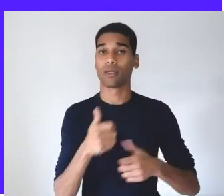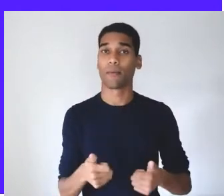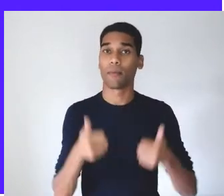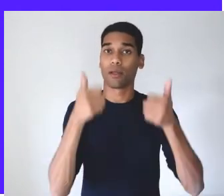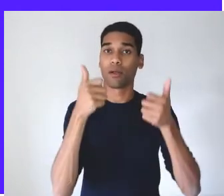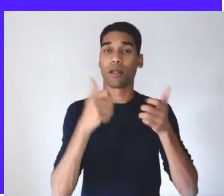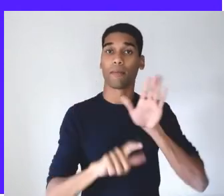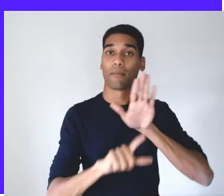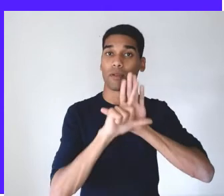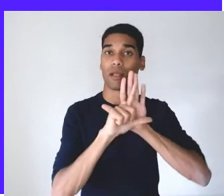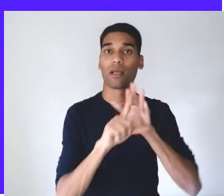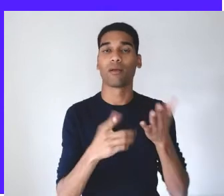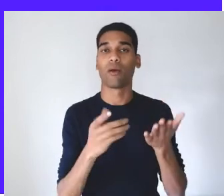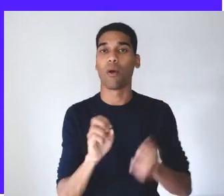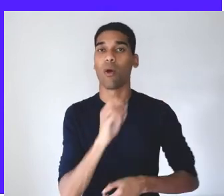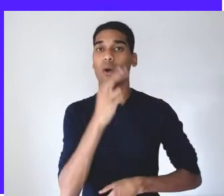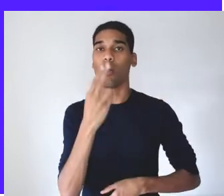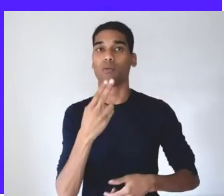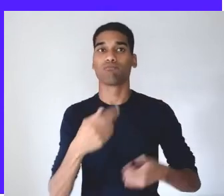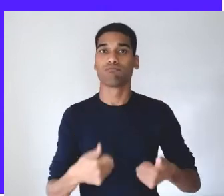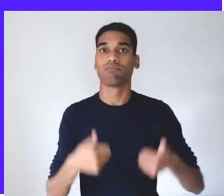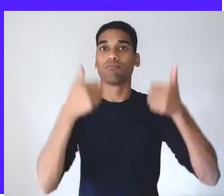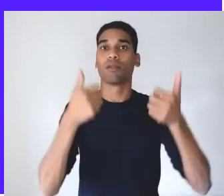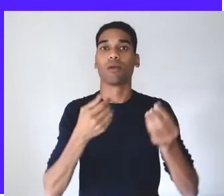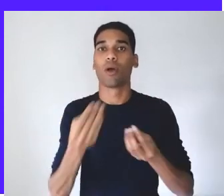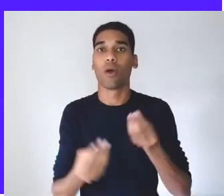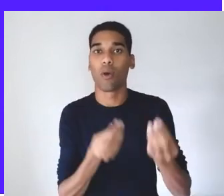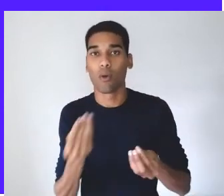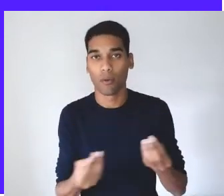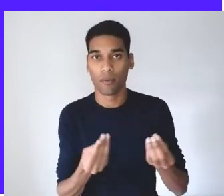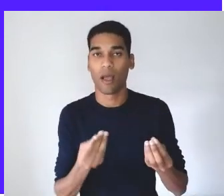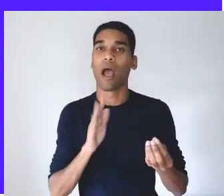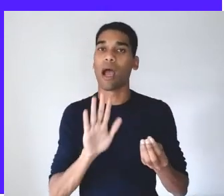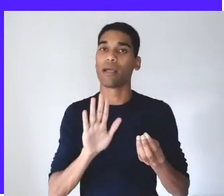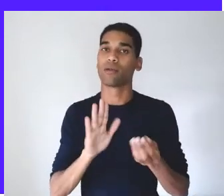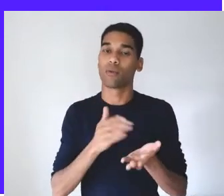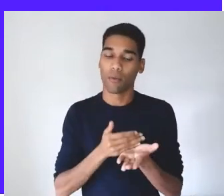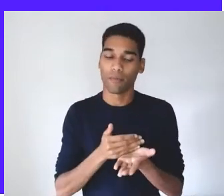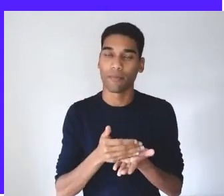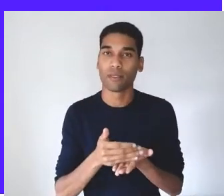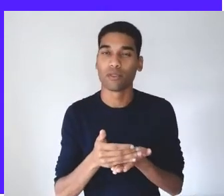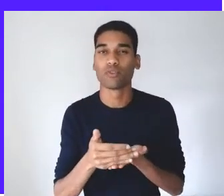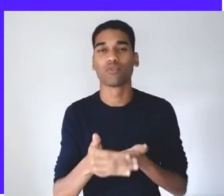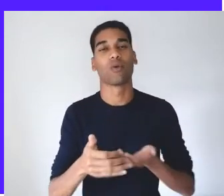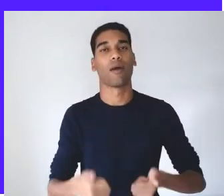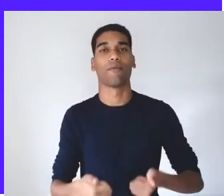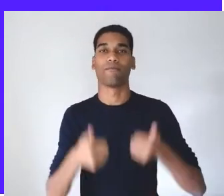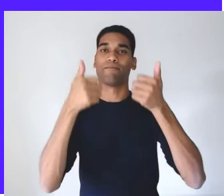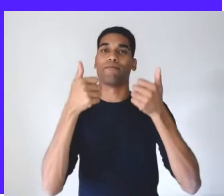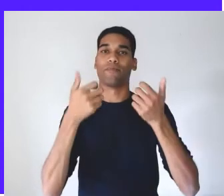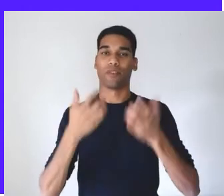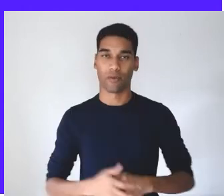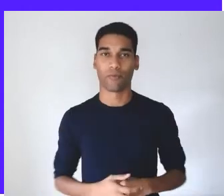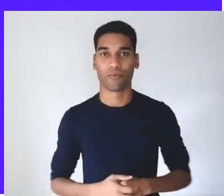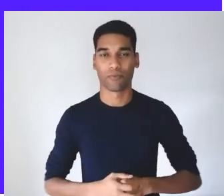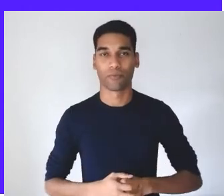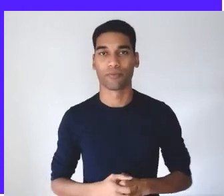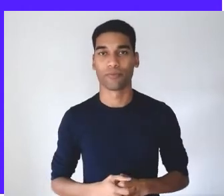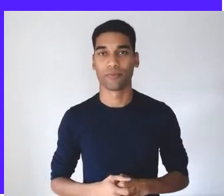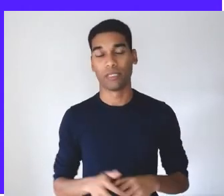isso parece ter efeito. Então, assim, foi um indicativo que a gente teve. Eu não sei se a